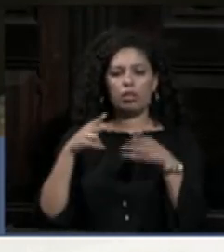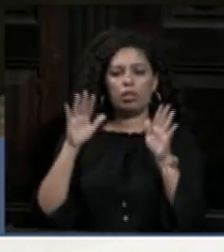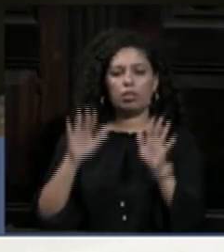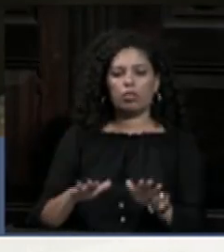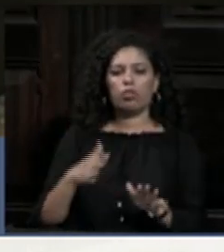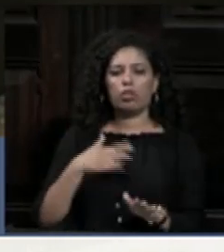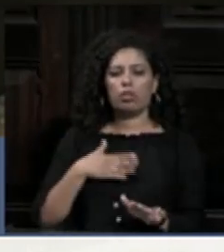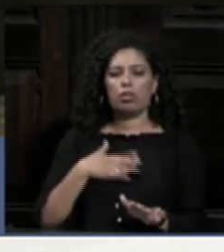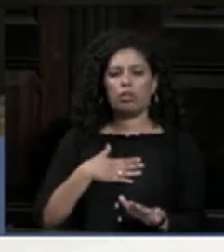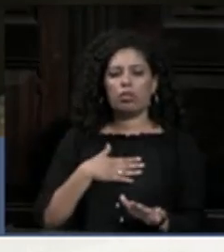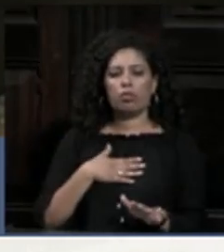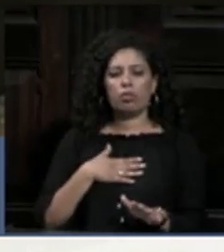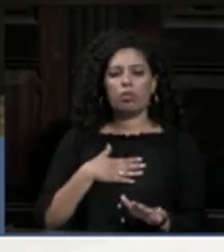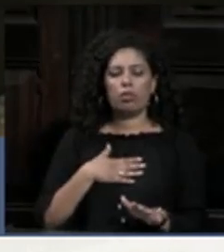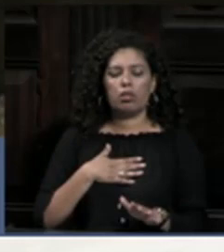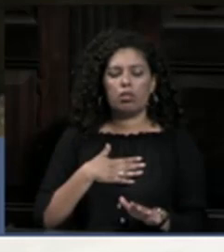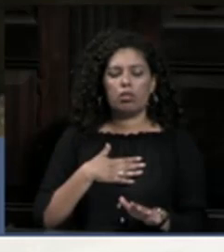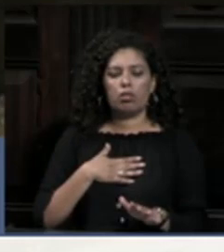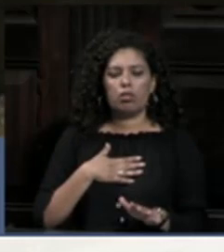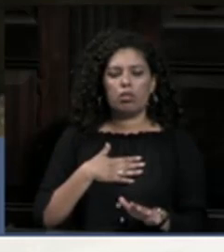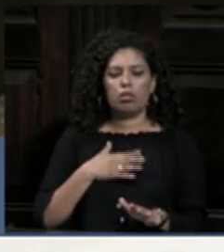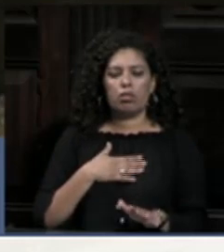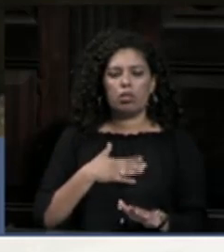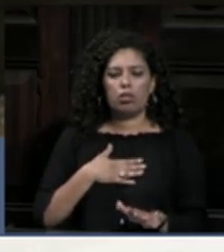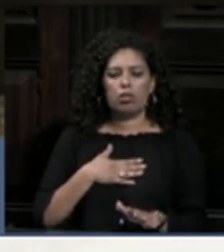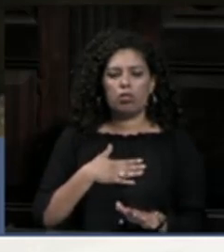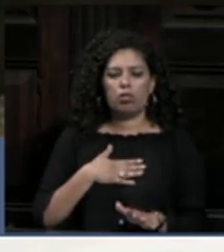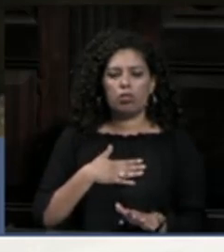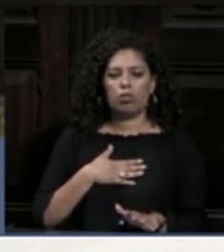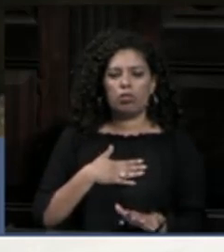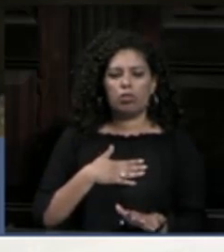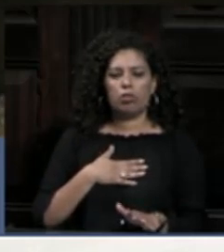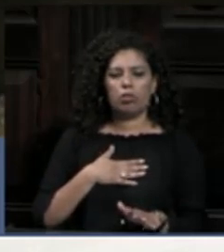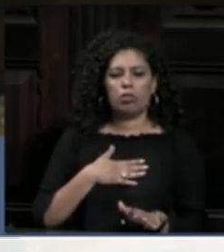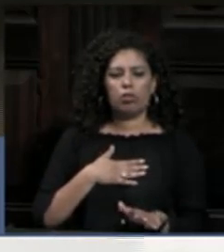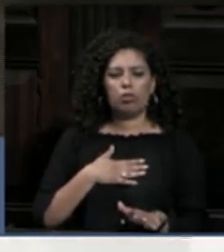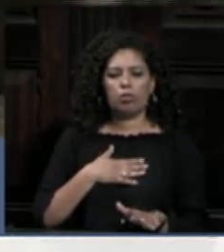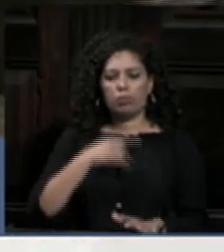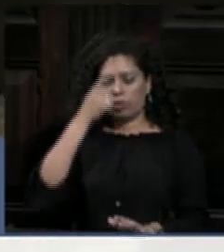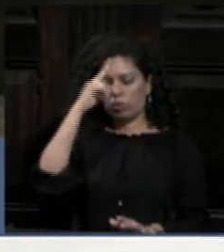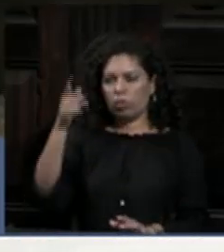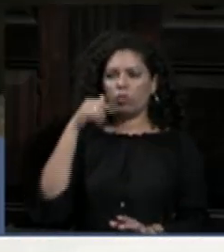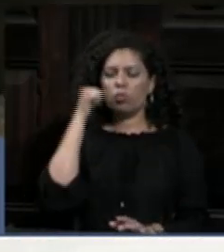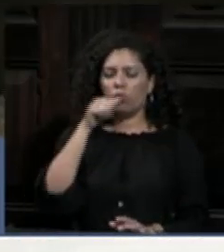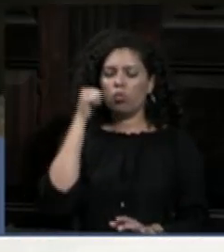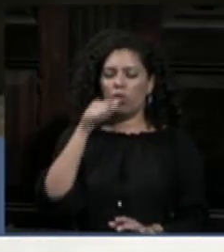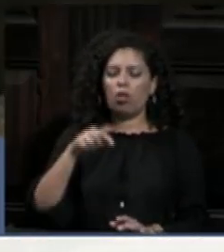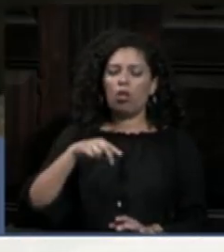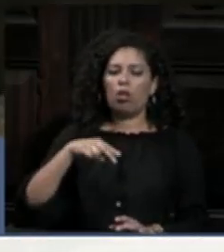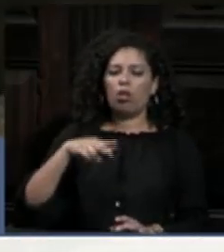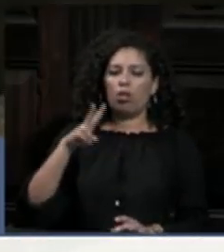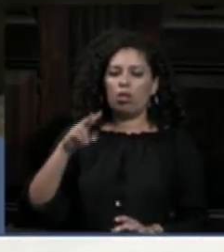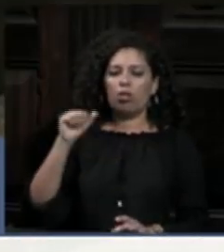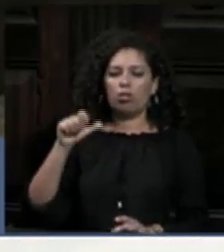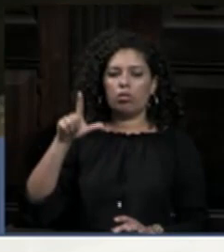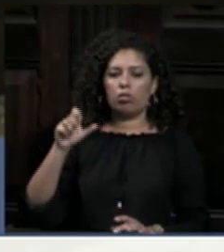o meu desagravo a doutora valéria santos mulher